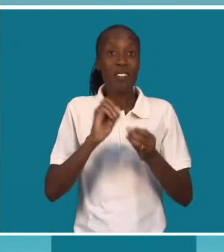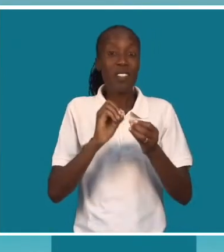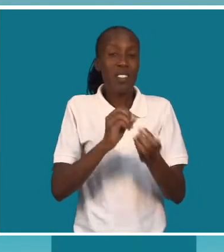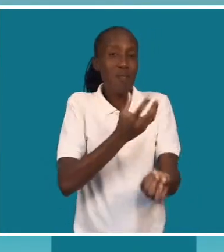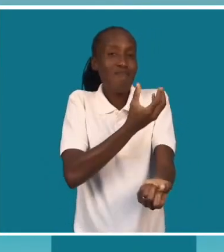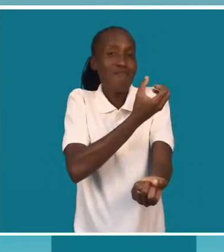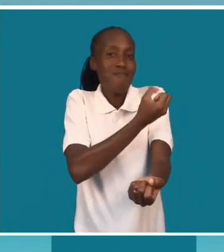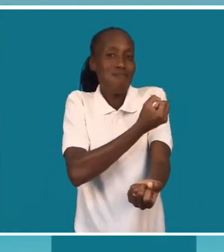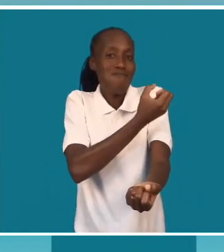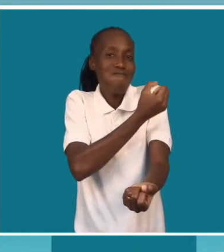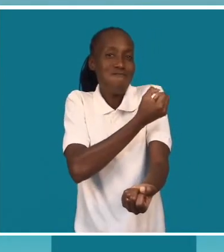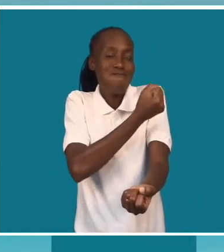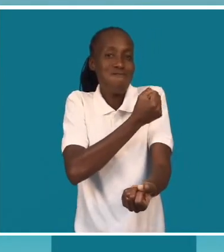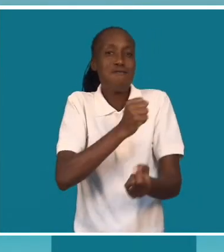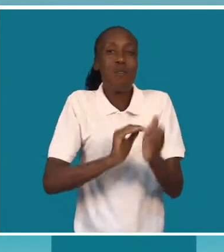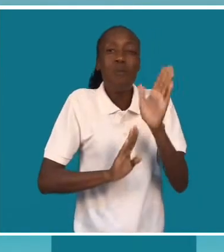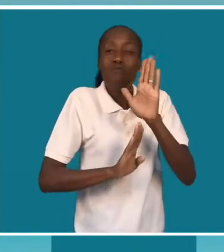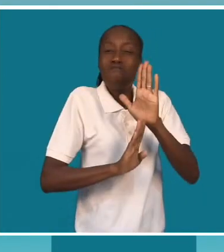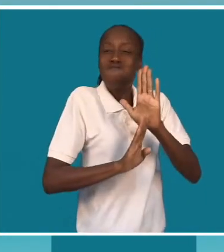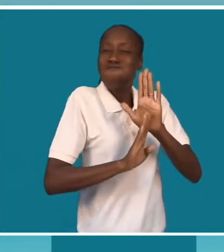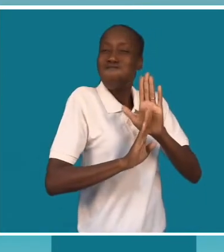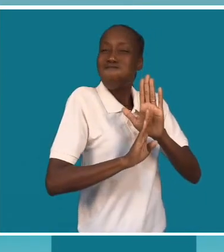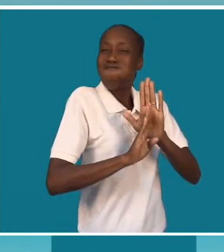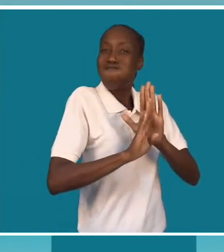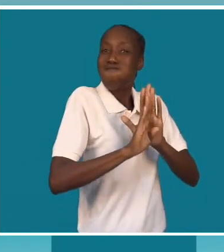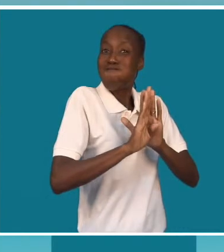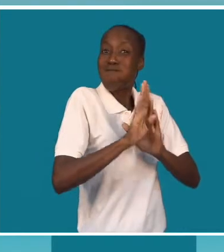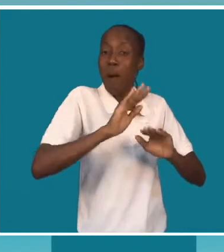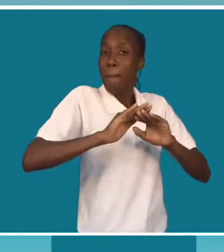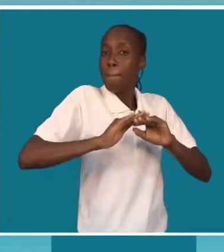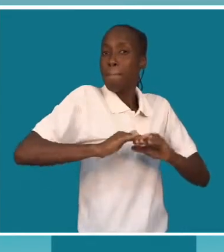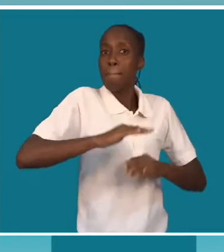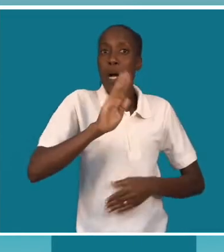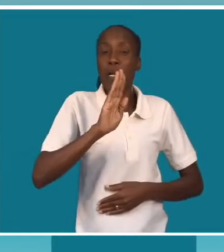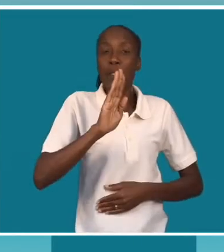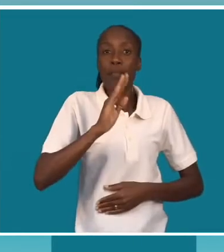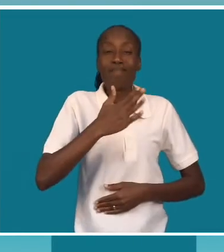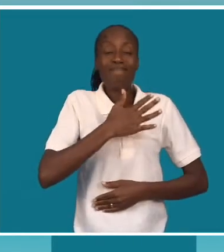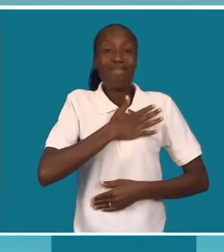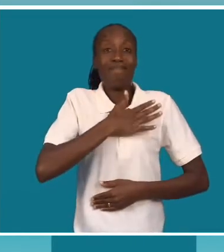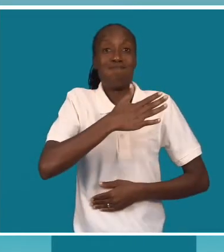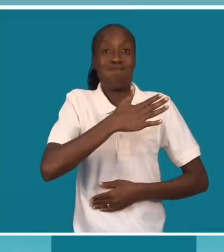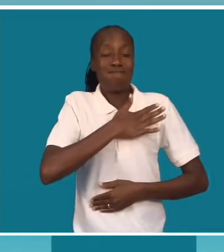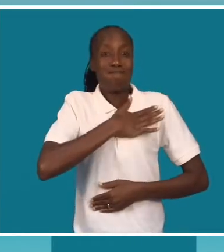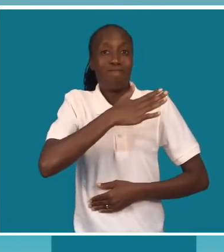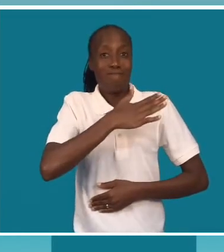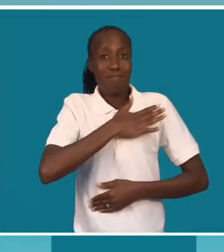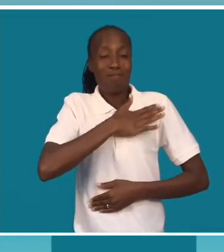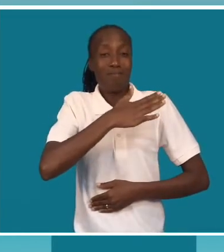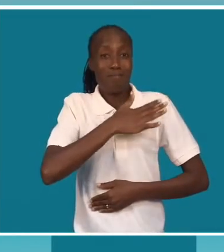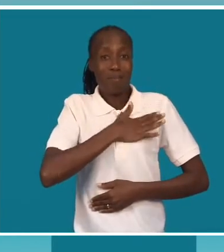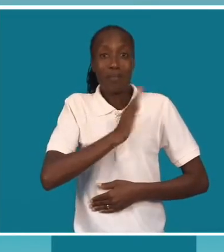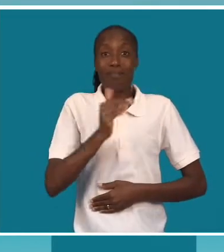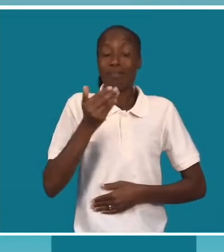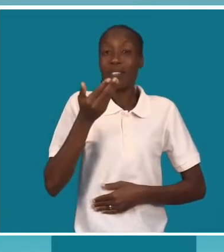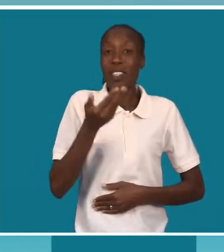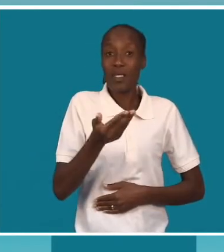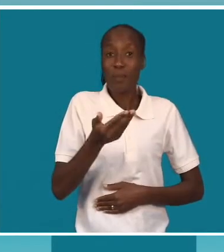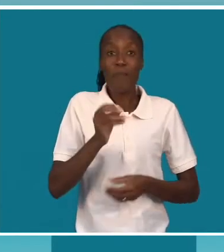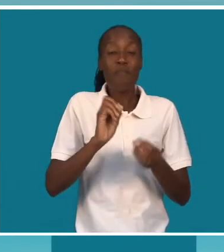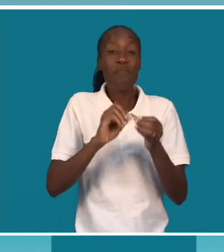alta estava muito elevada. A tensão alta estava muito elevada. Epa,